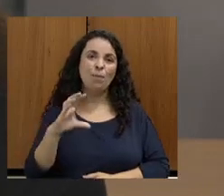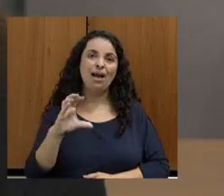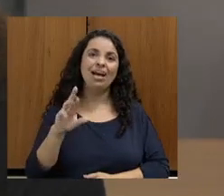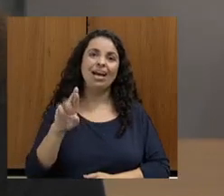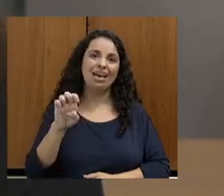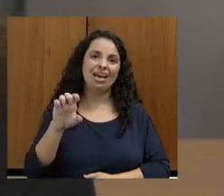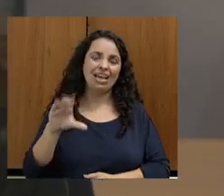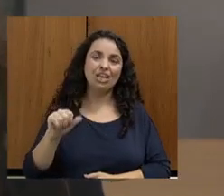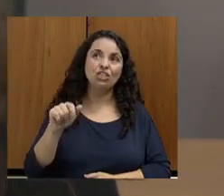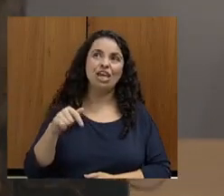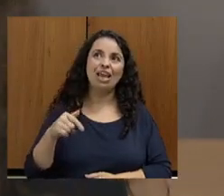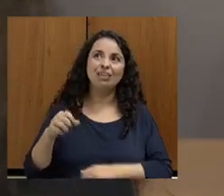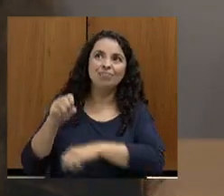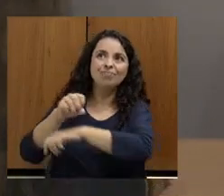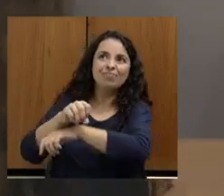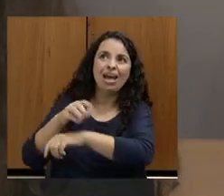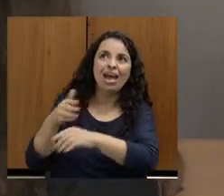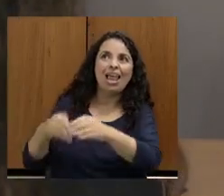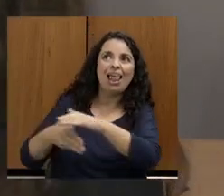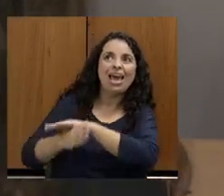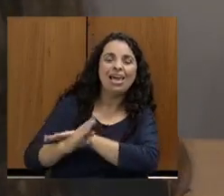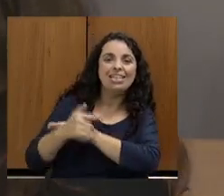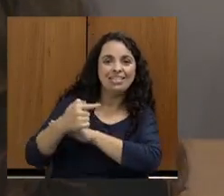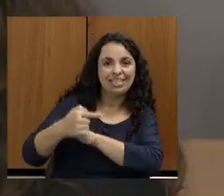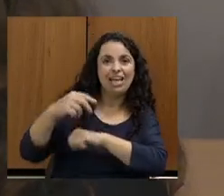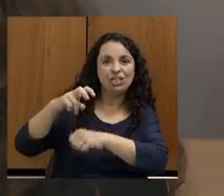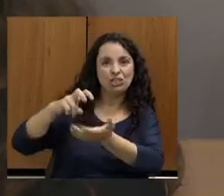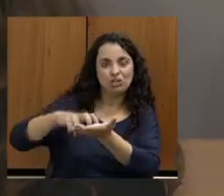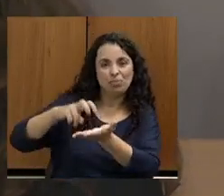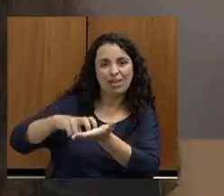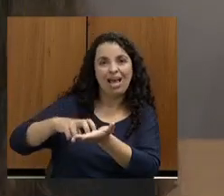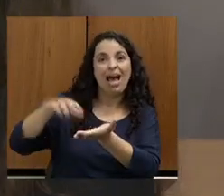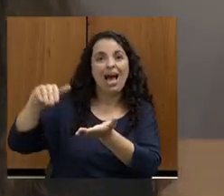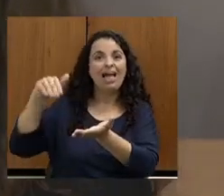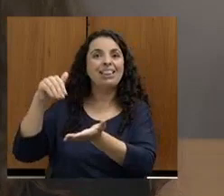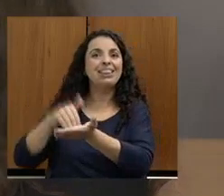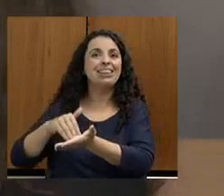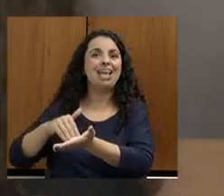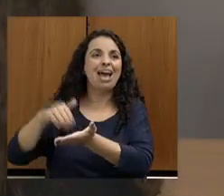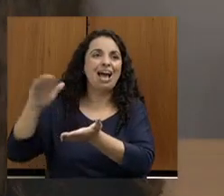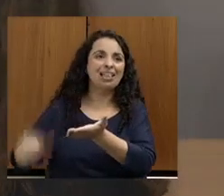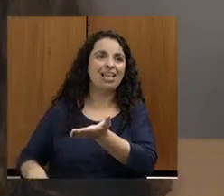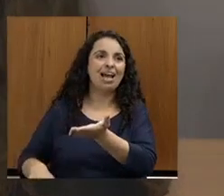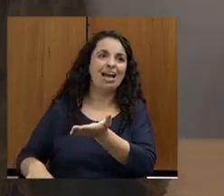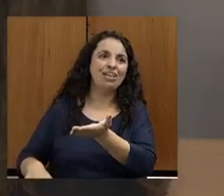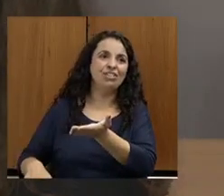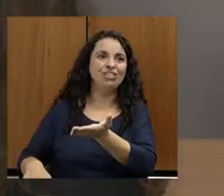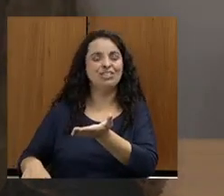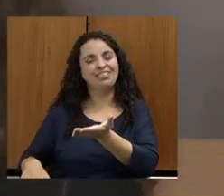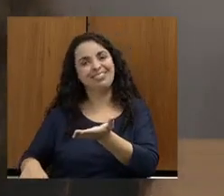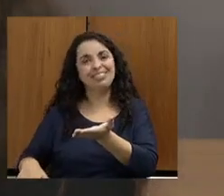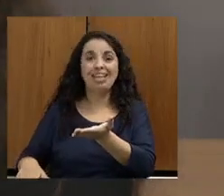às cinco horas da tarde. Eu acho que a escola pública está melhor nisso aí. Eu vejo a realidade, porque a gente atende muita pessoa com deficiência